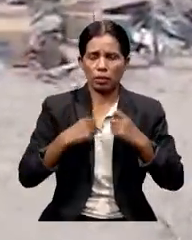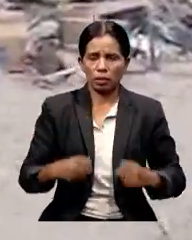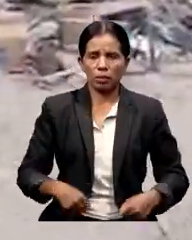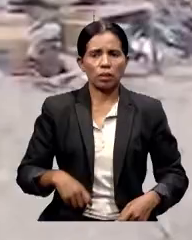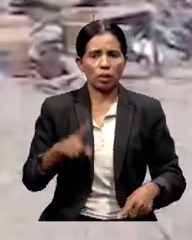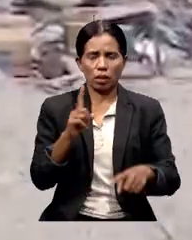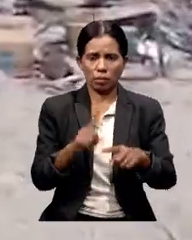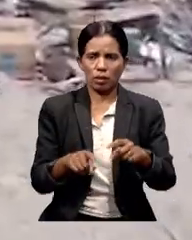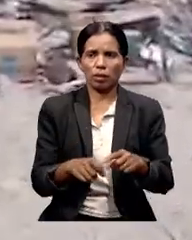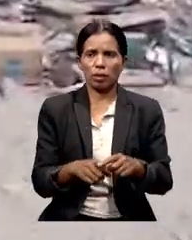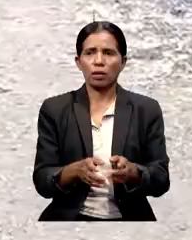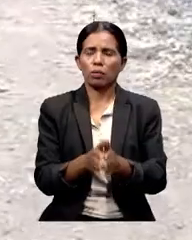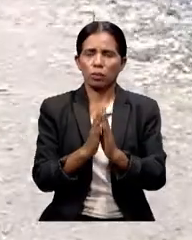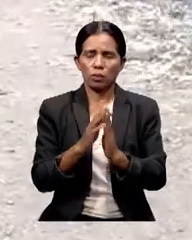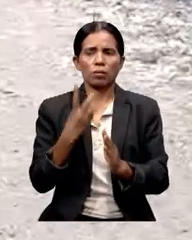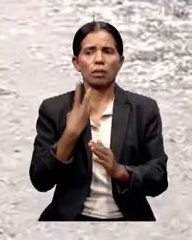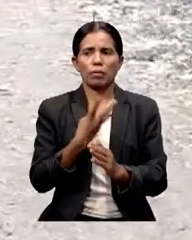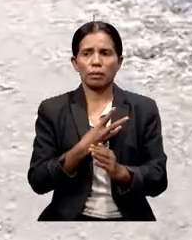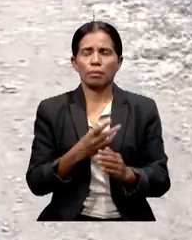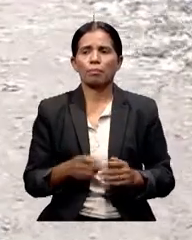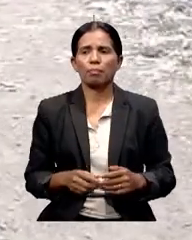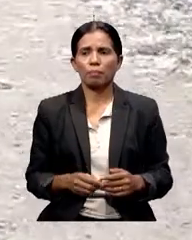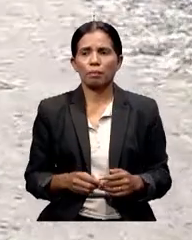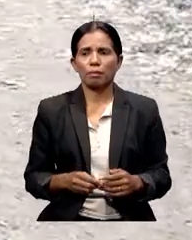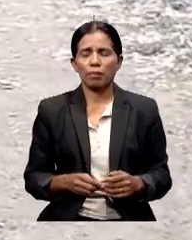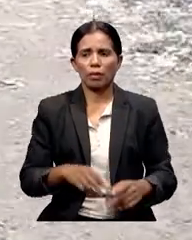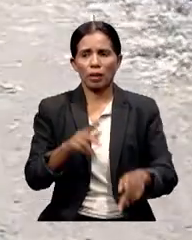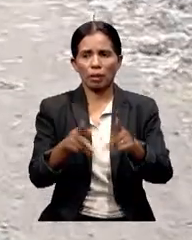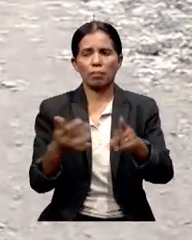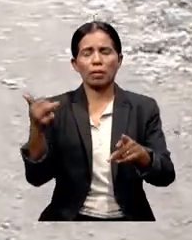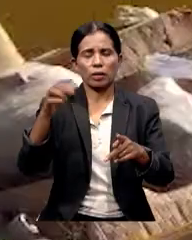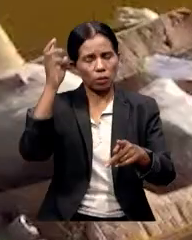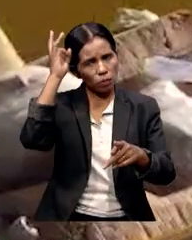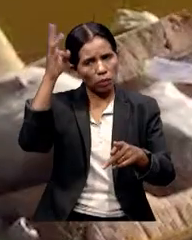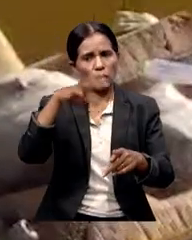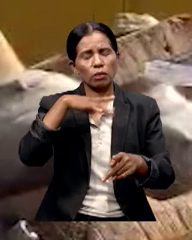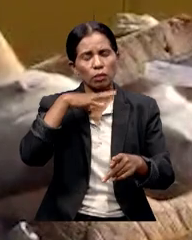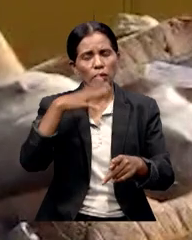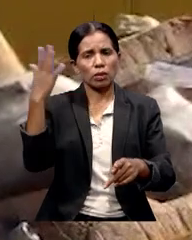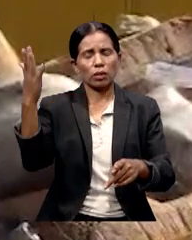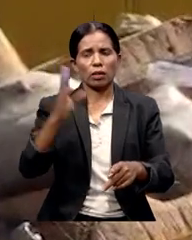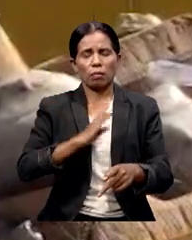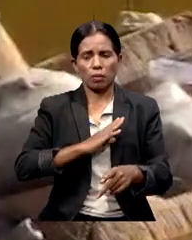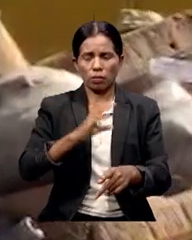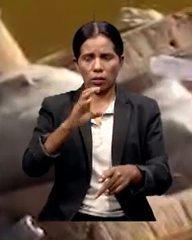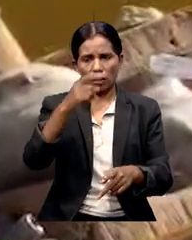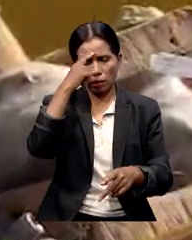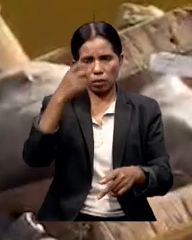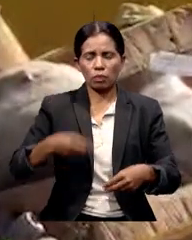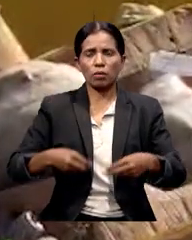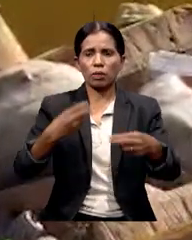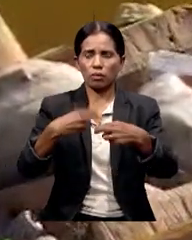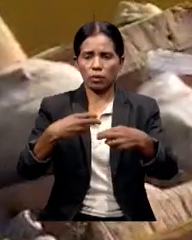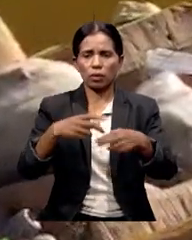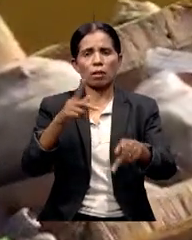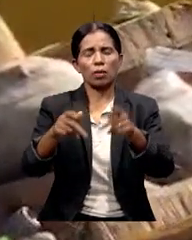bele izise ami. Pasazeru sira mos preocupa holisu iha terminal Baucau, tamba foi impacto ba